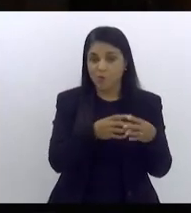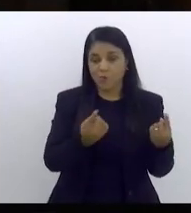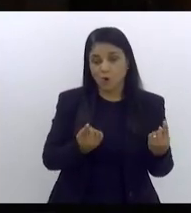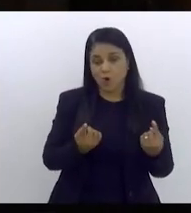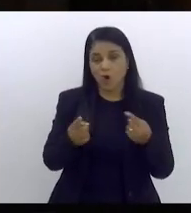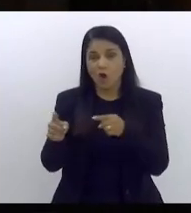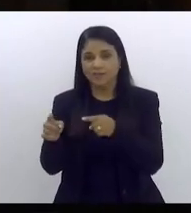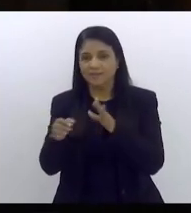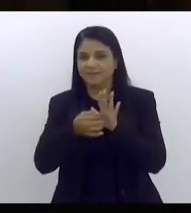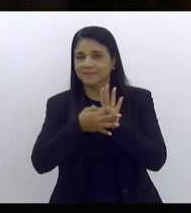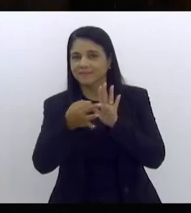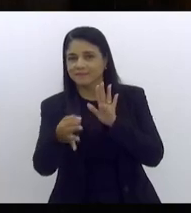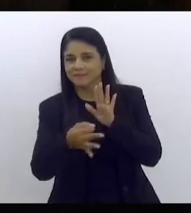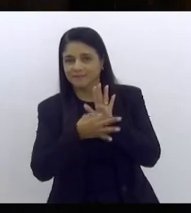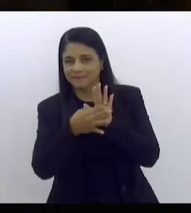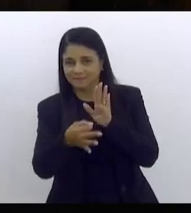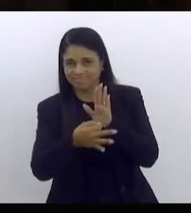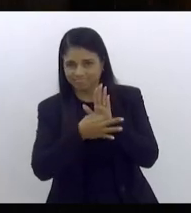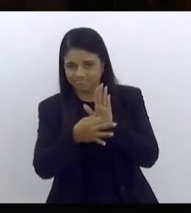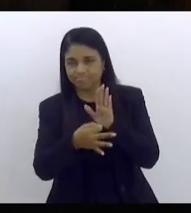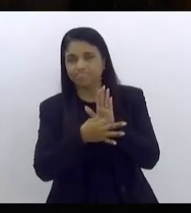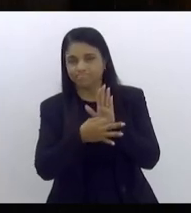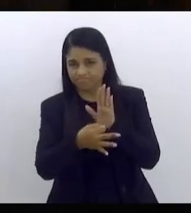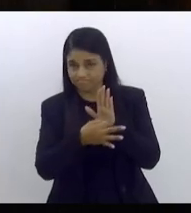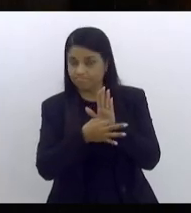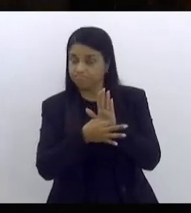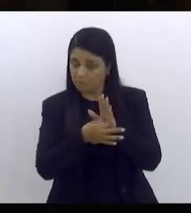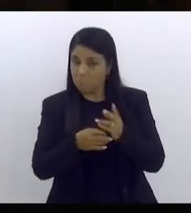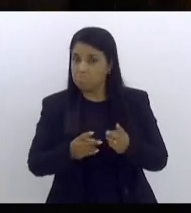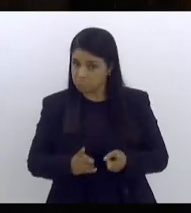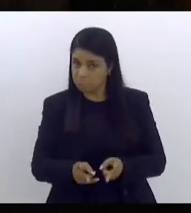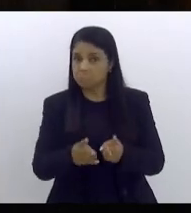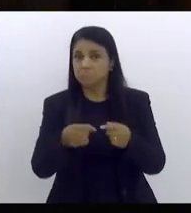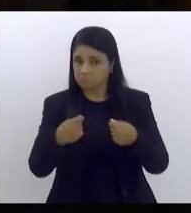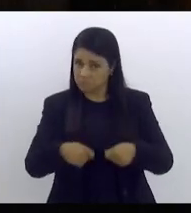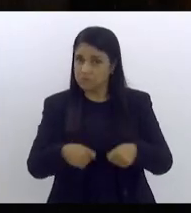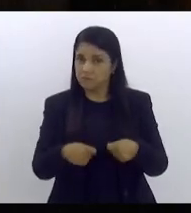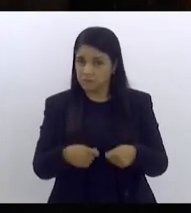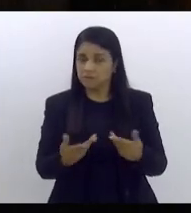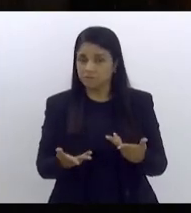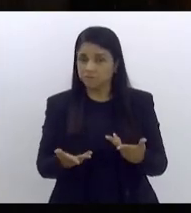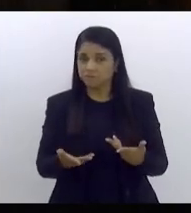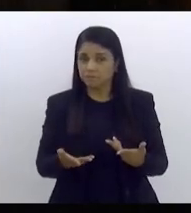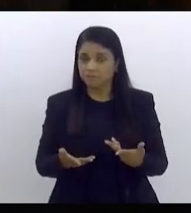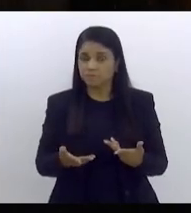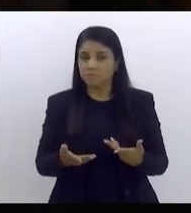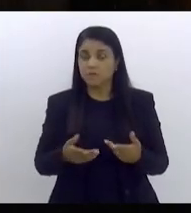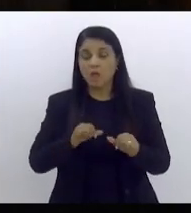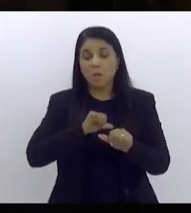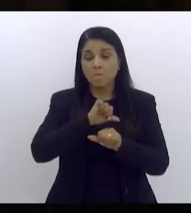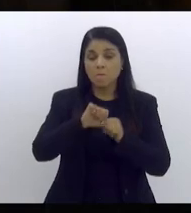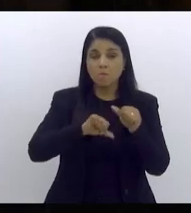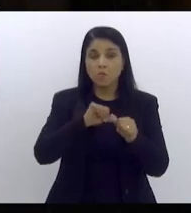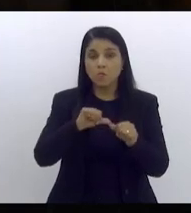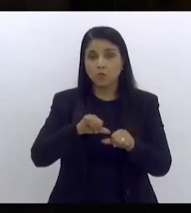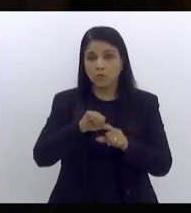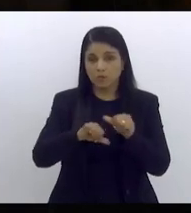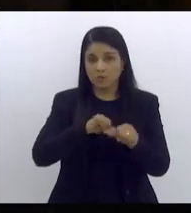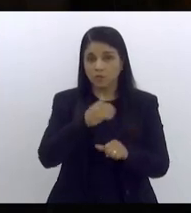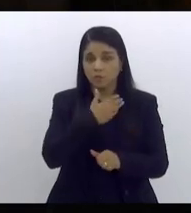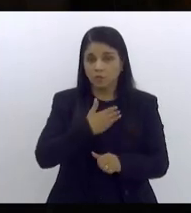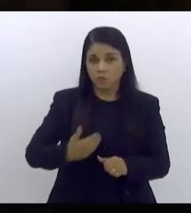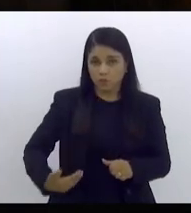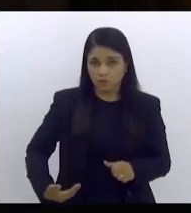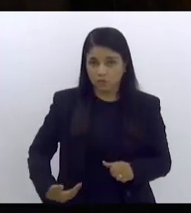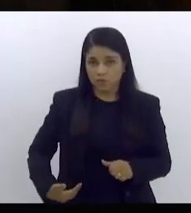as críticas e tem que fazê-lo. Eventualmente, o governo muda. Quem